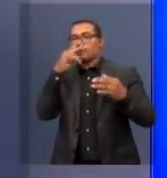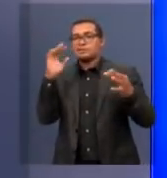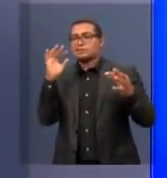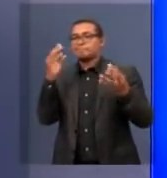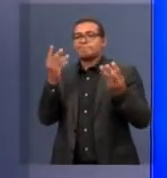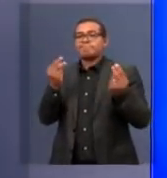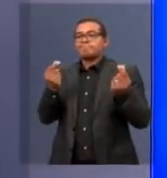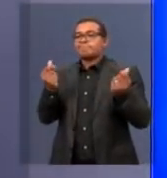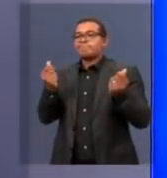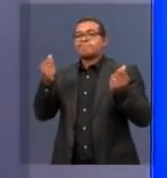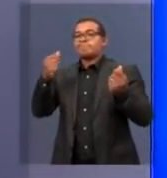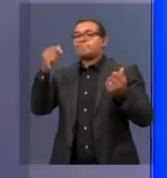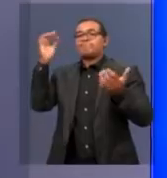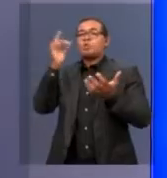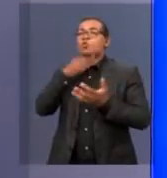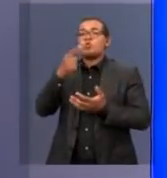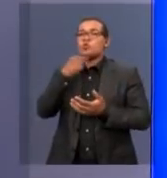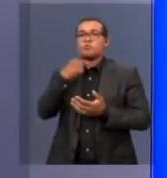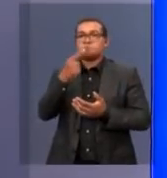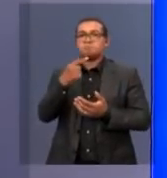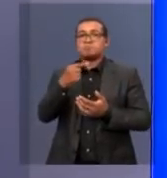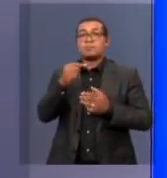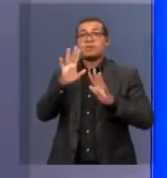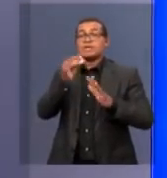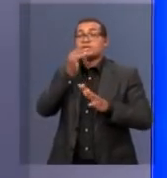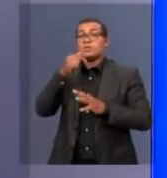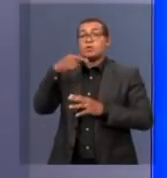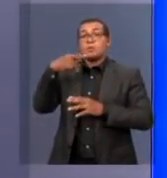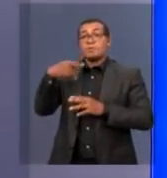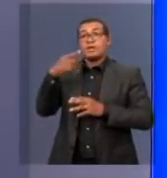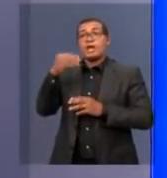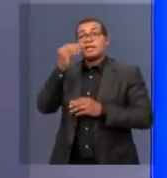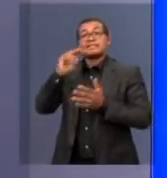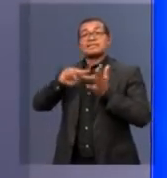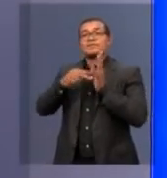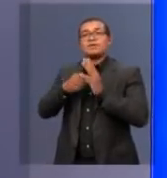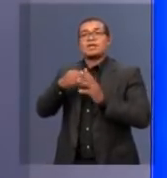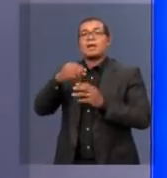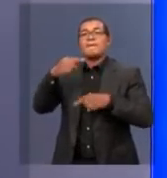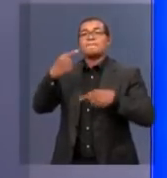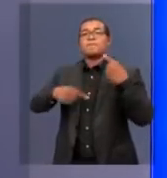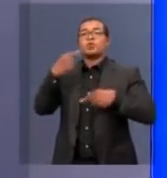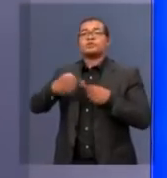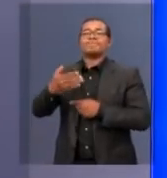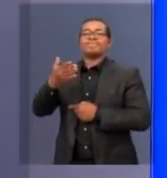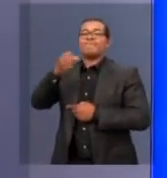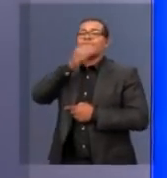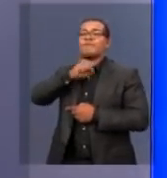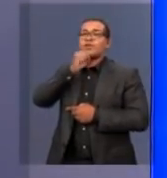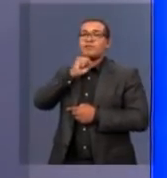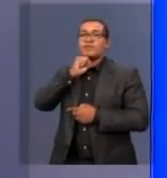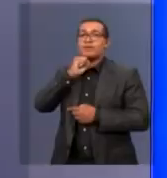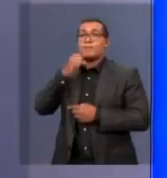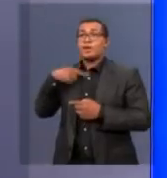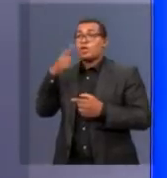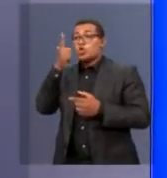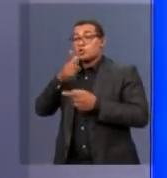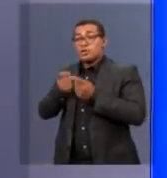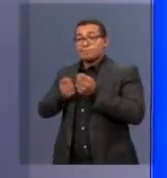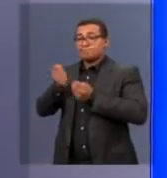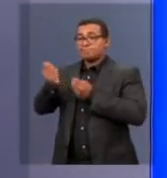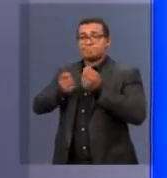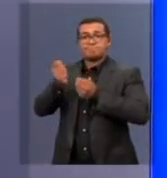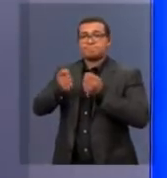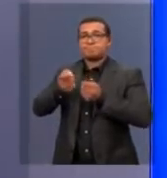monte de gente dentro do sistema de educação e não consegue fazer com que os atuais servidores estáveis consigo realizar